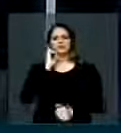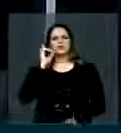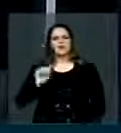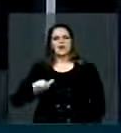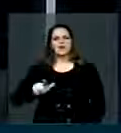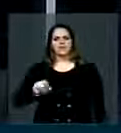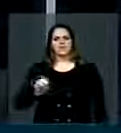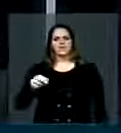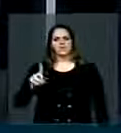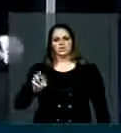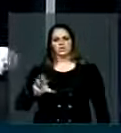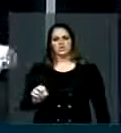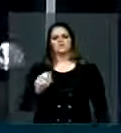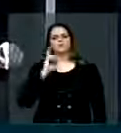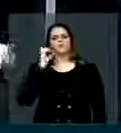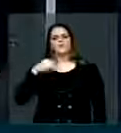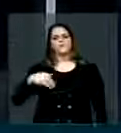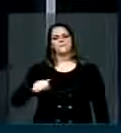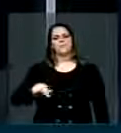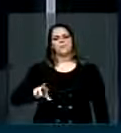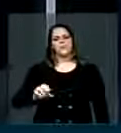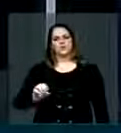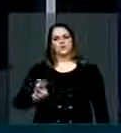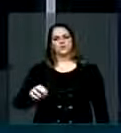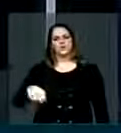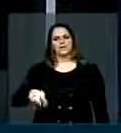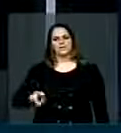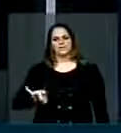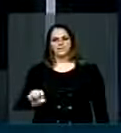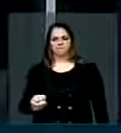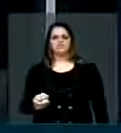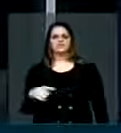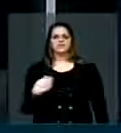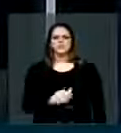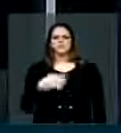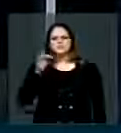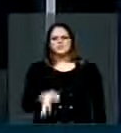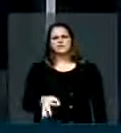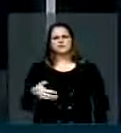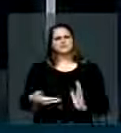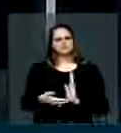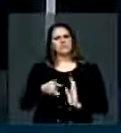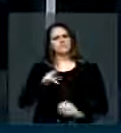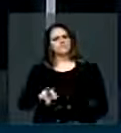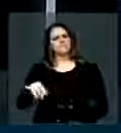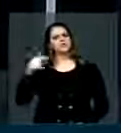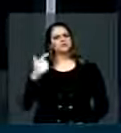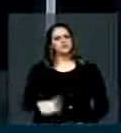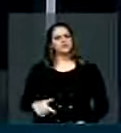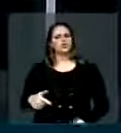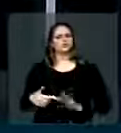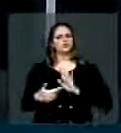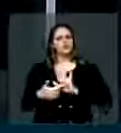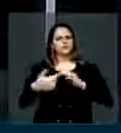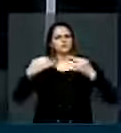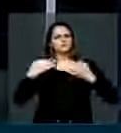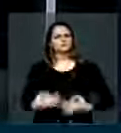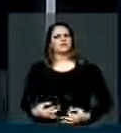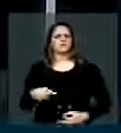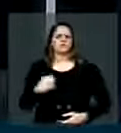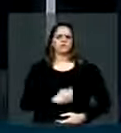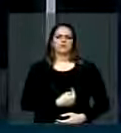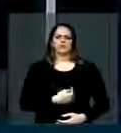deputado Alessandro Molon, o deputado Mauro Benevides, na qual nós temos a certeza que esse parlamento, mais uma vez, vai dar uma demonstração